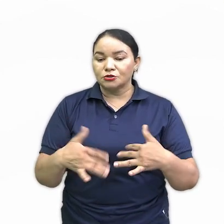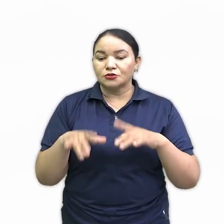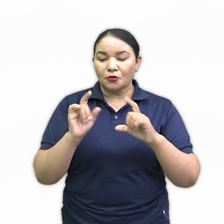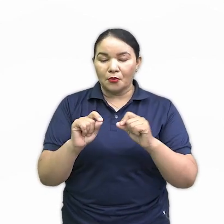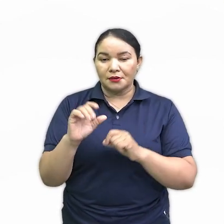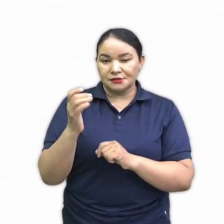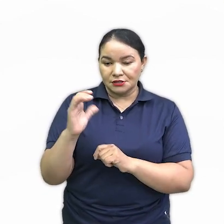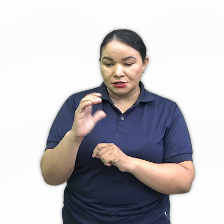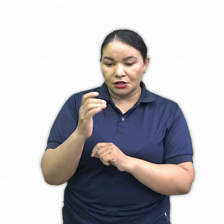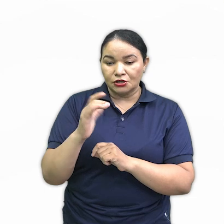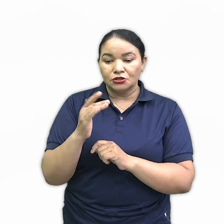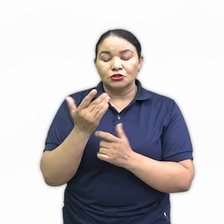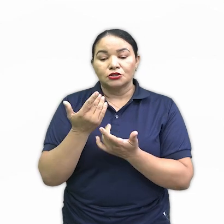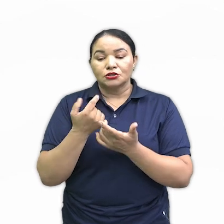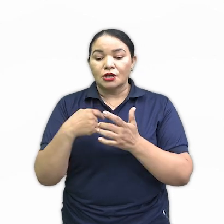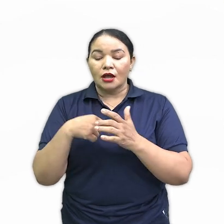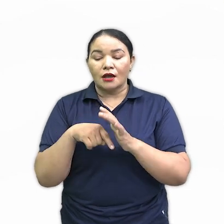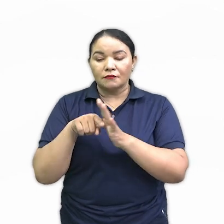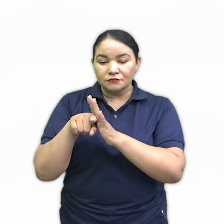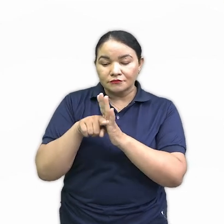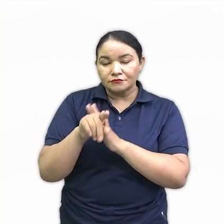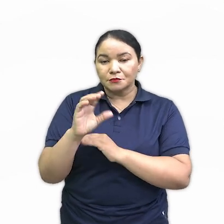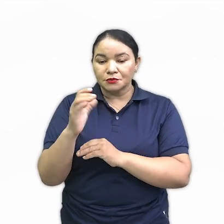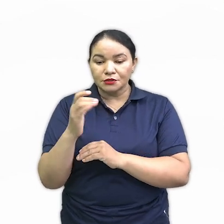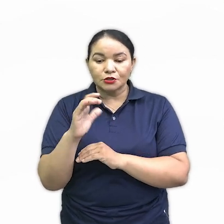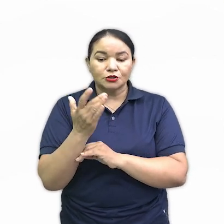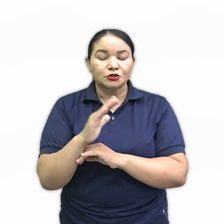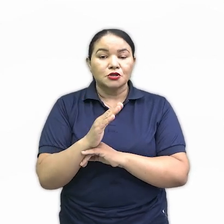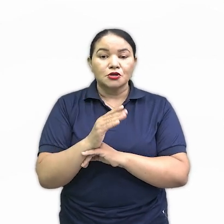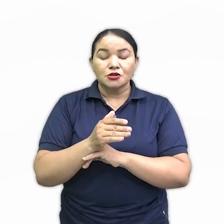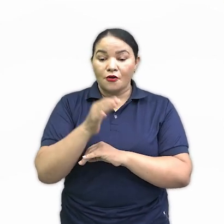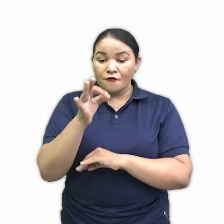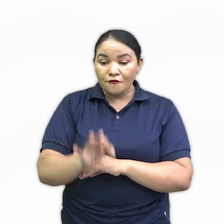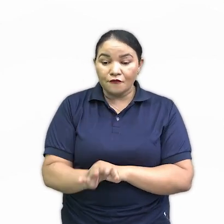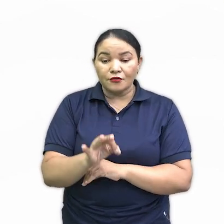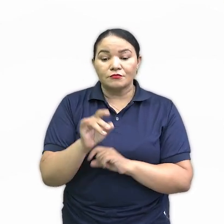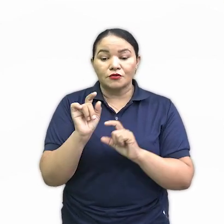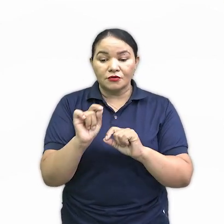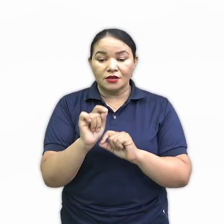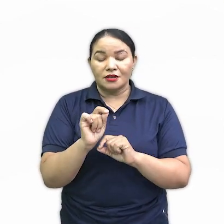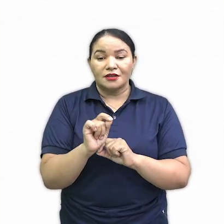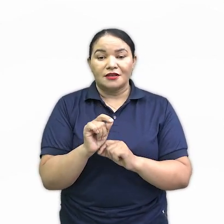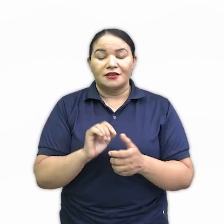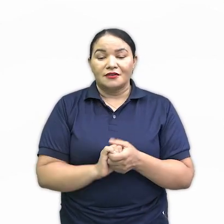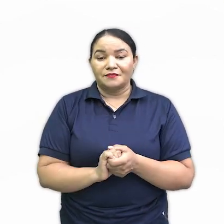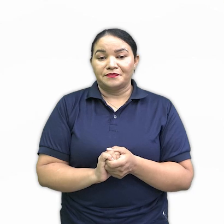cientistas confirmam que tem vida